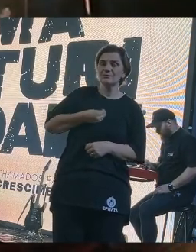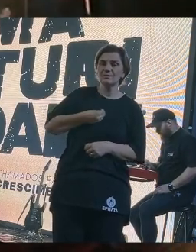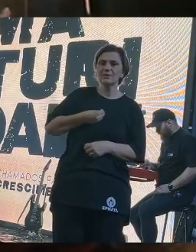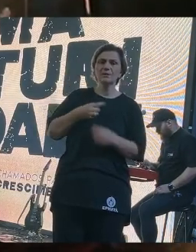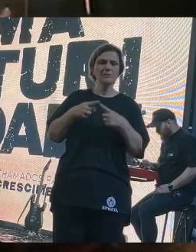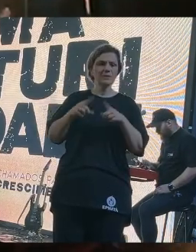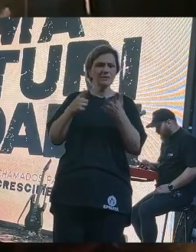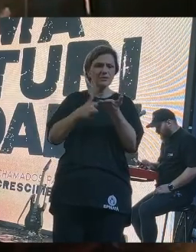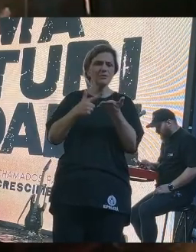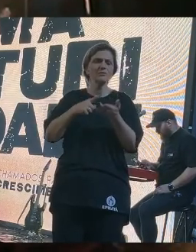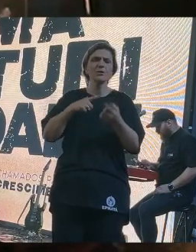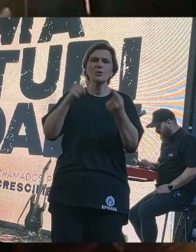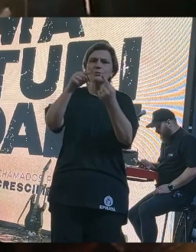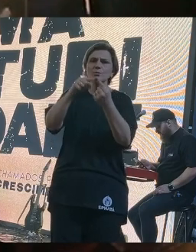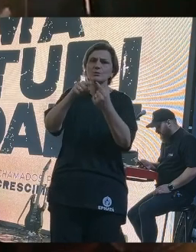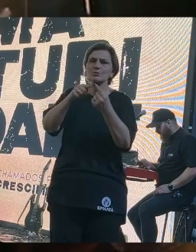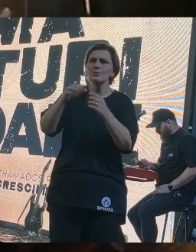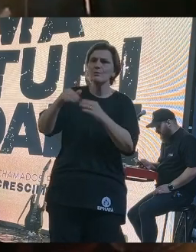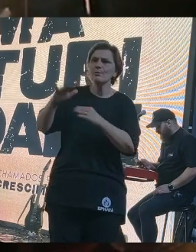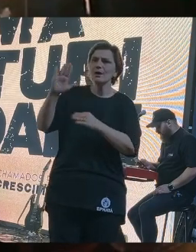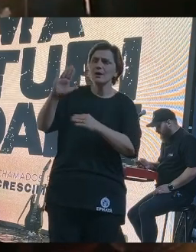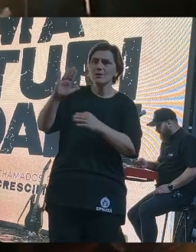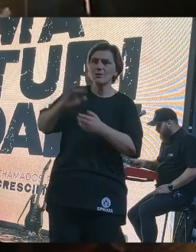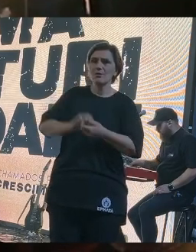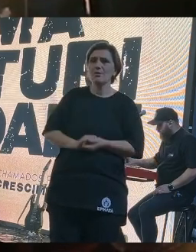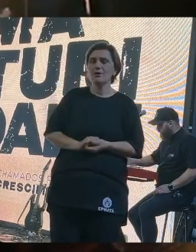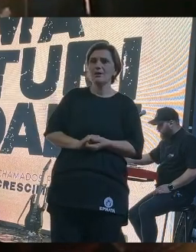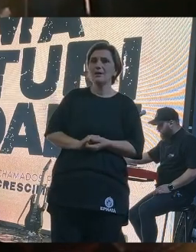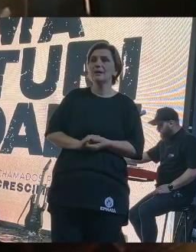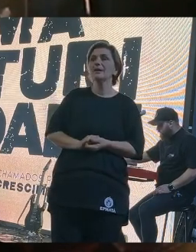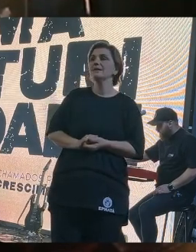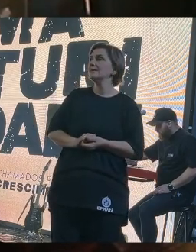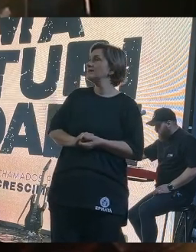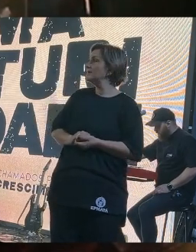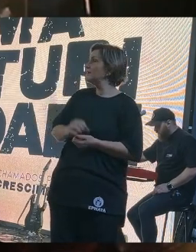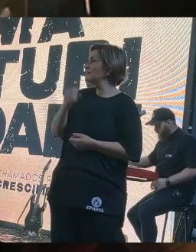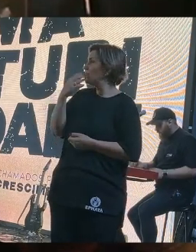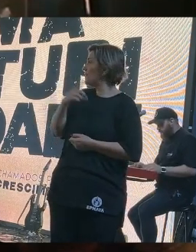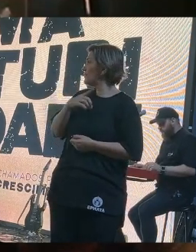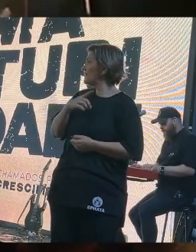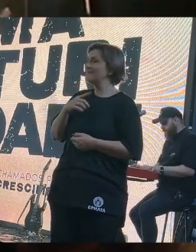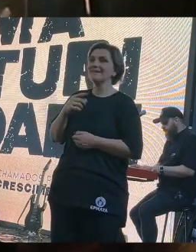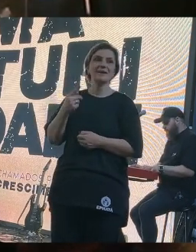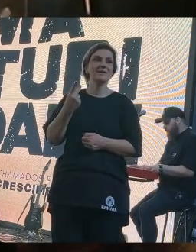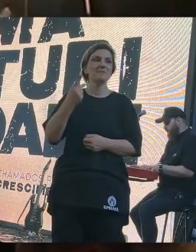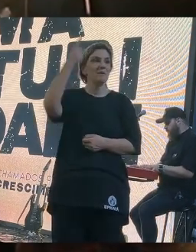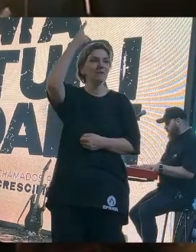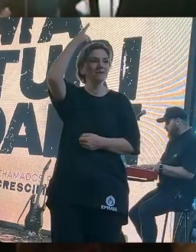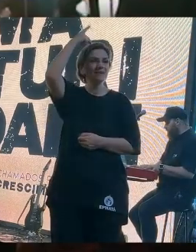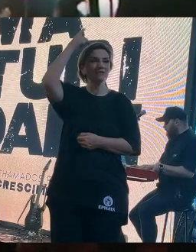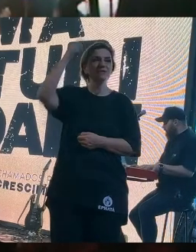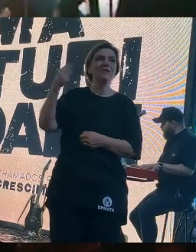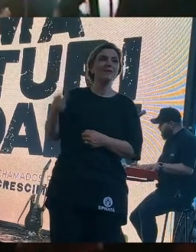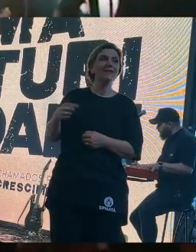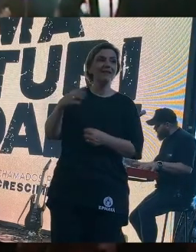Mas essa obra ela tem um objetivo ainda maior. Isso mesmo. Que bom que tem uma pentecostal lá no fundo.